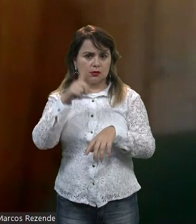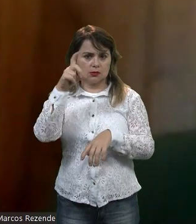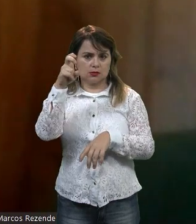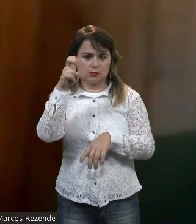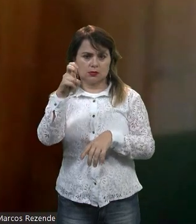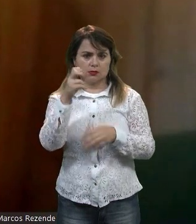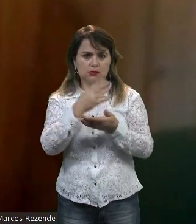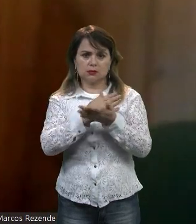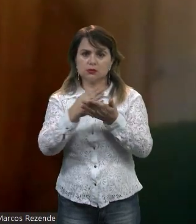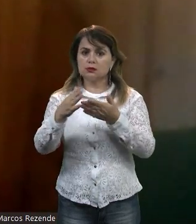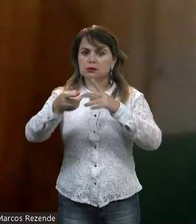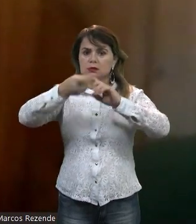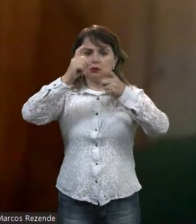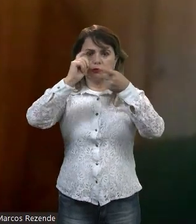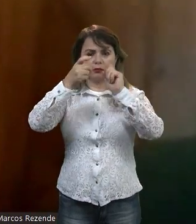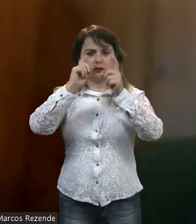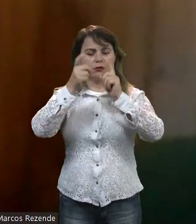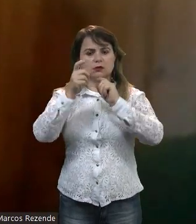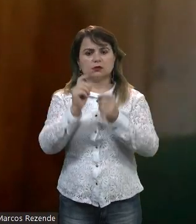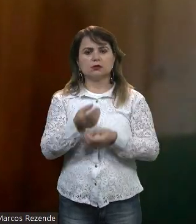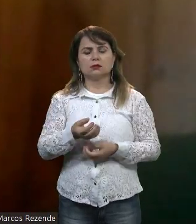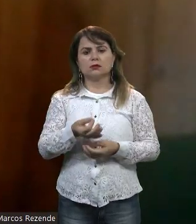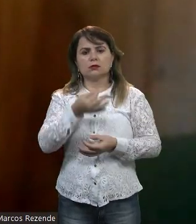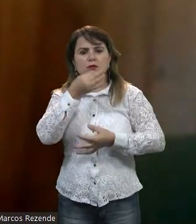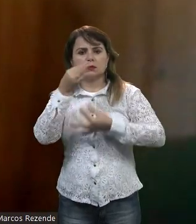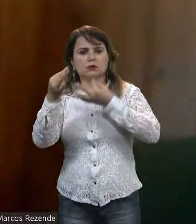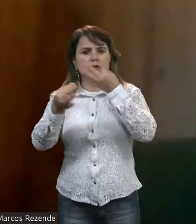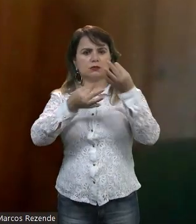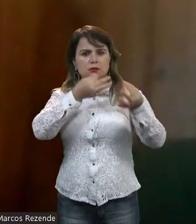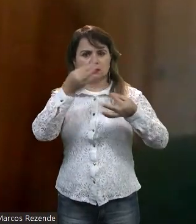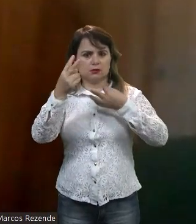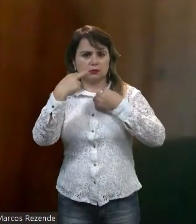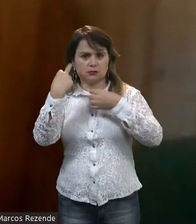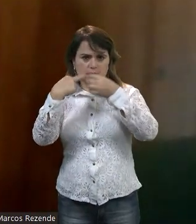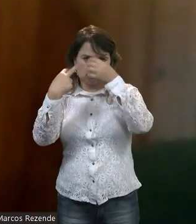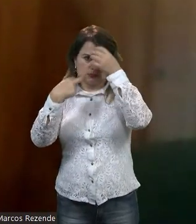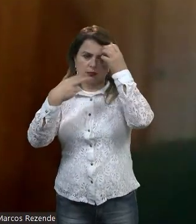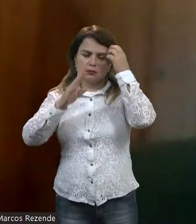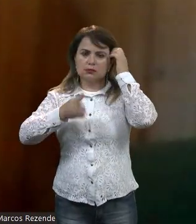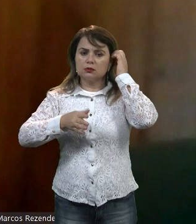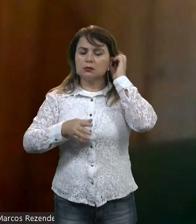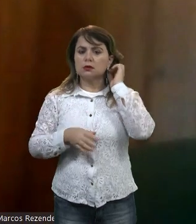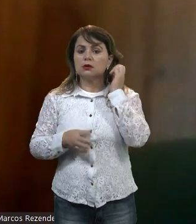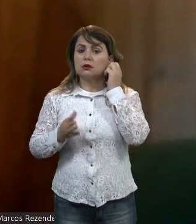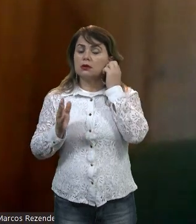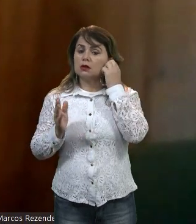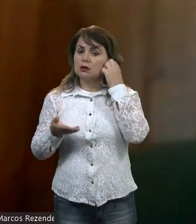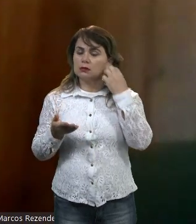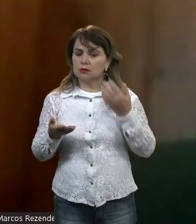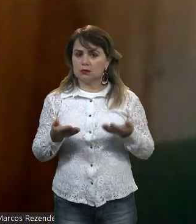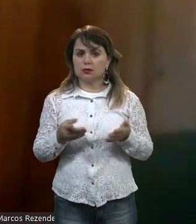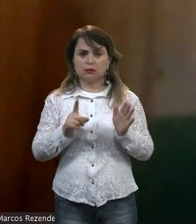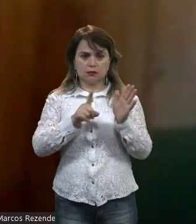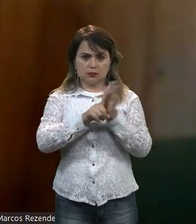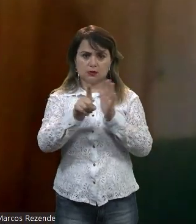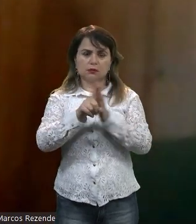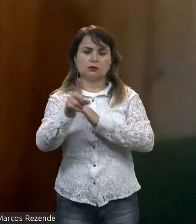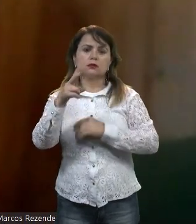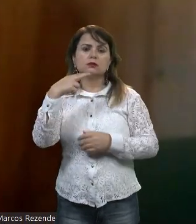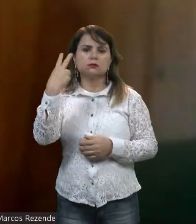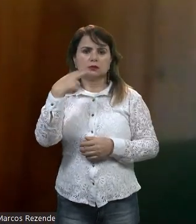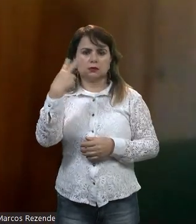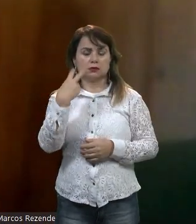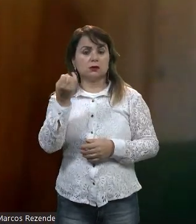sugestões apresentadas pelos vereadores que já nos antecederam. Então, eu consulto os senhores vereadores. Vereadores que